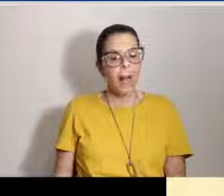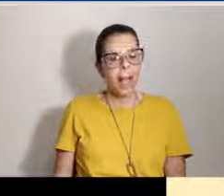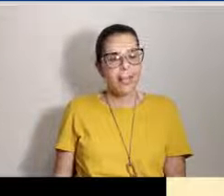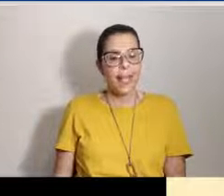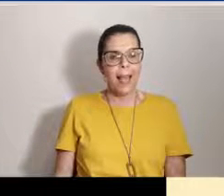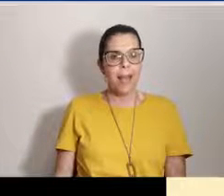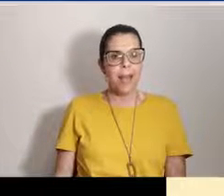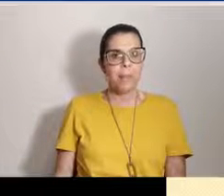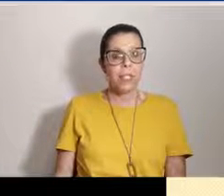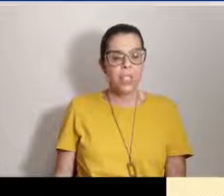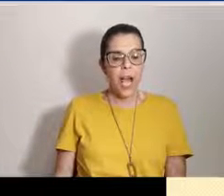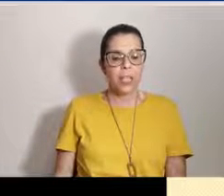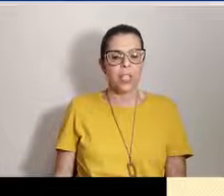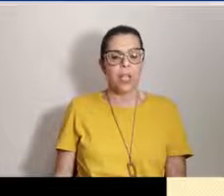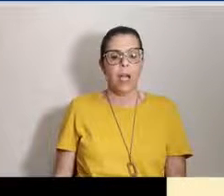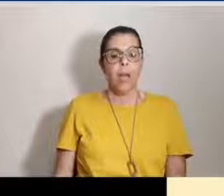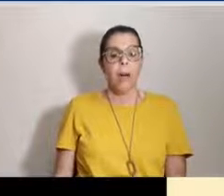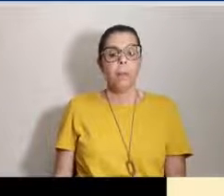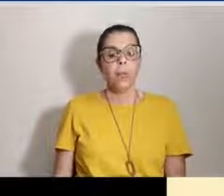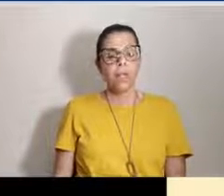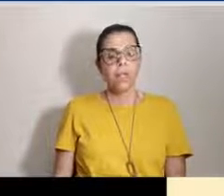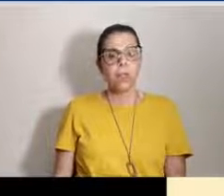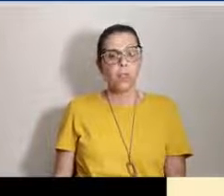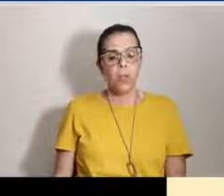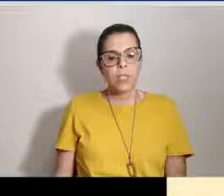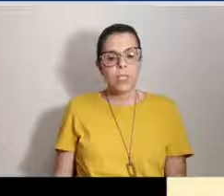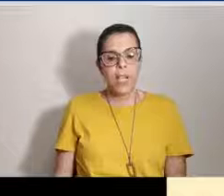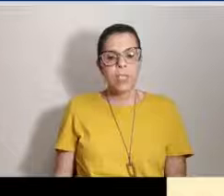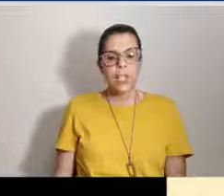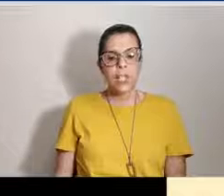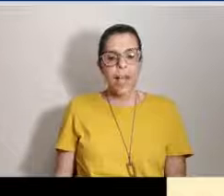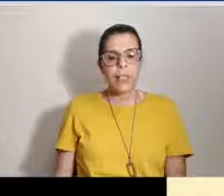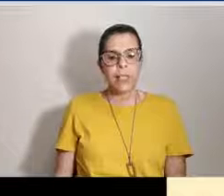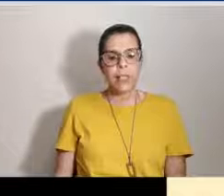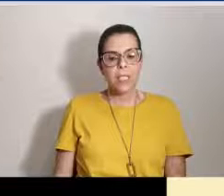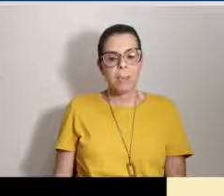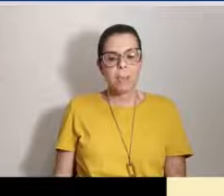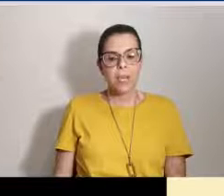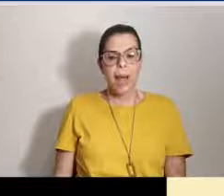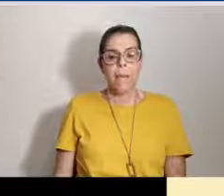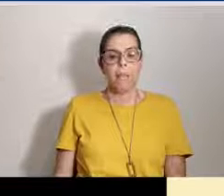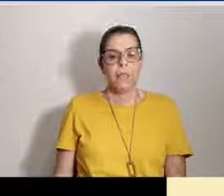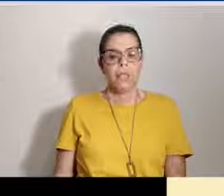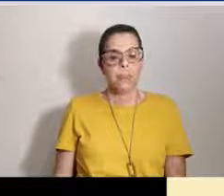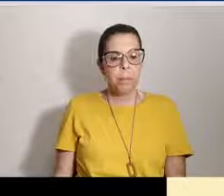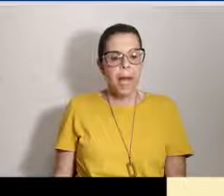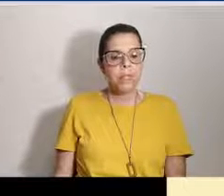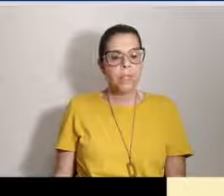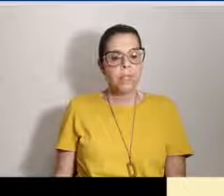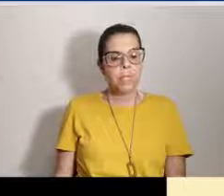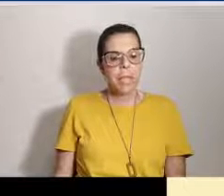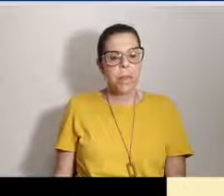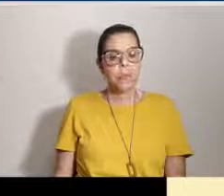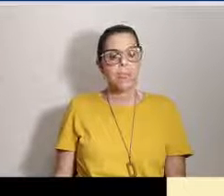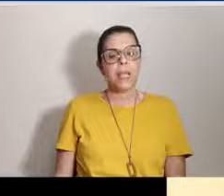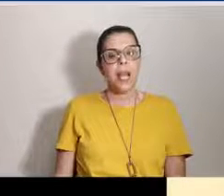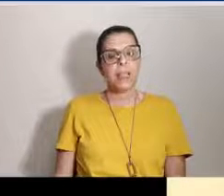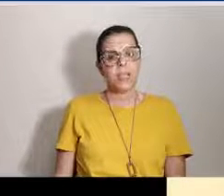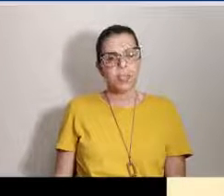aula online, ela é midiática. Portanto, o docente ele irá disputar